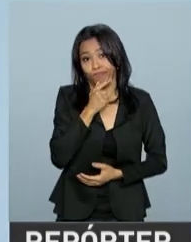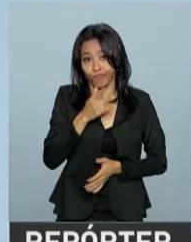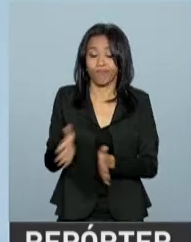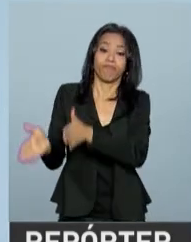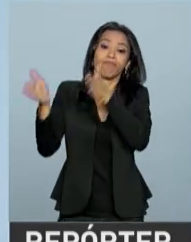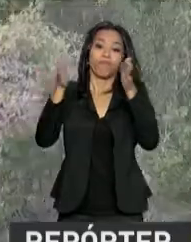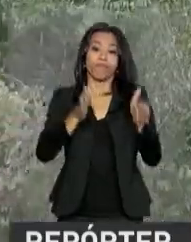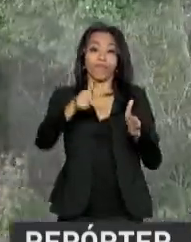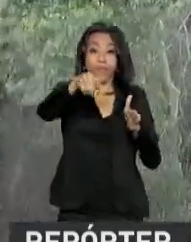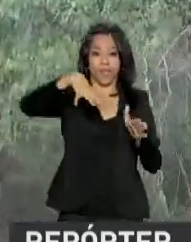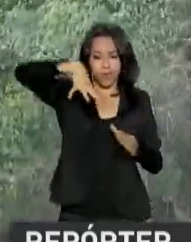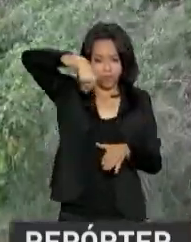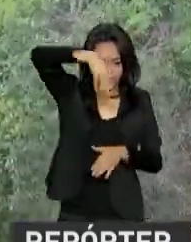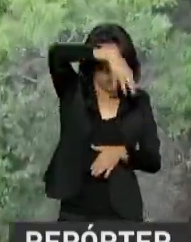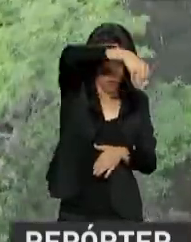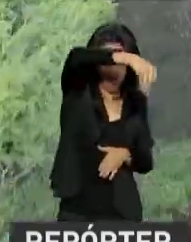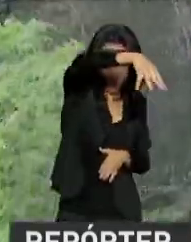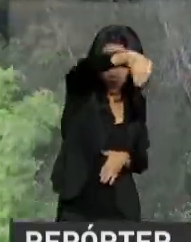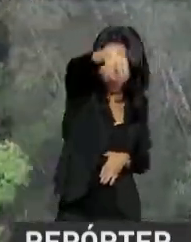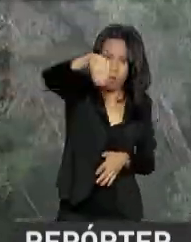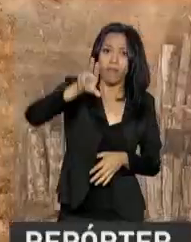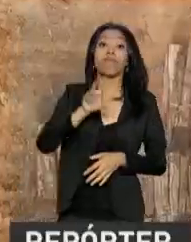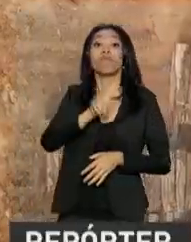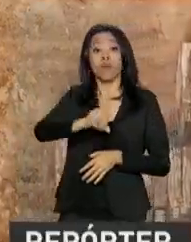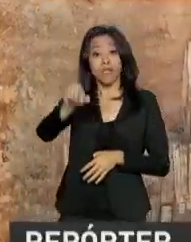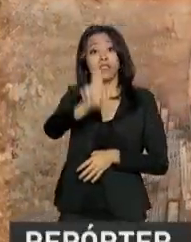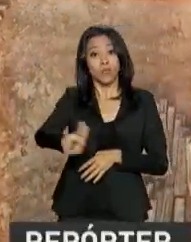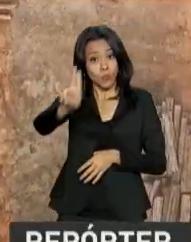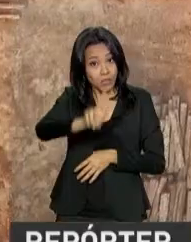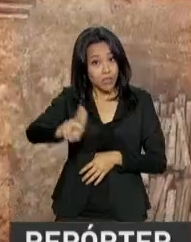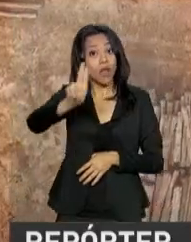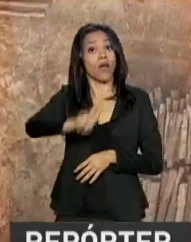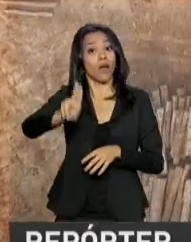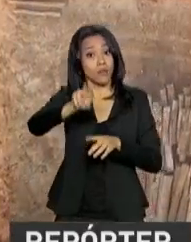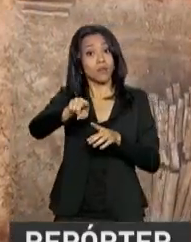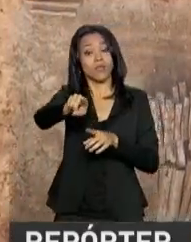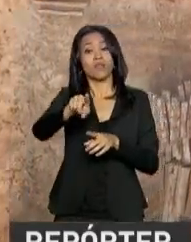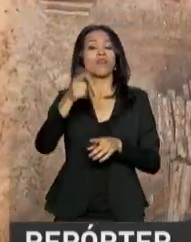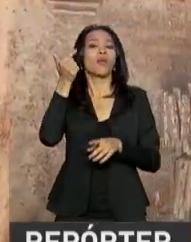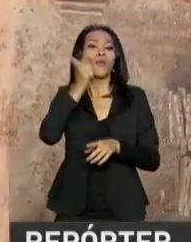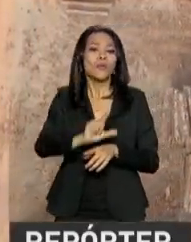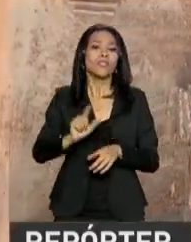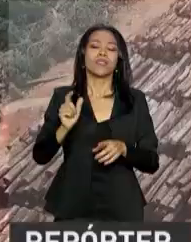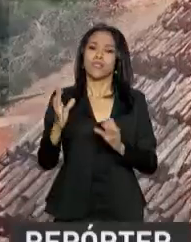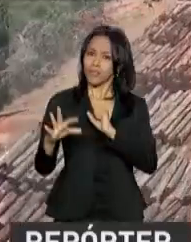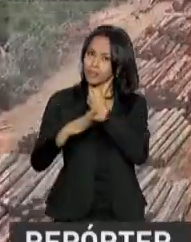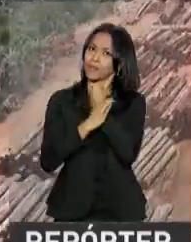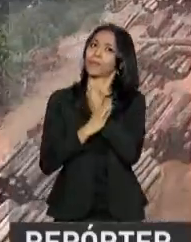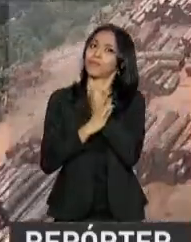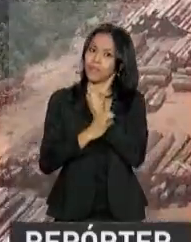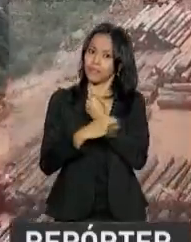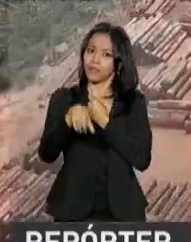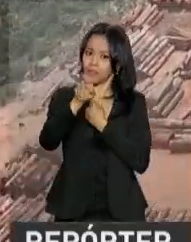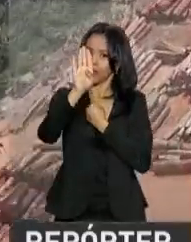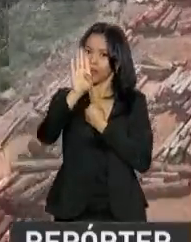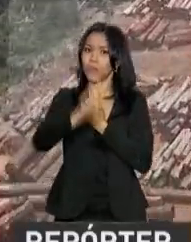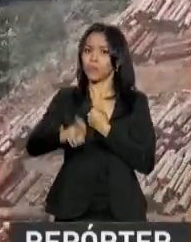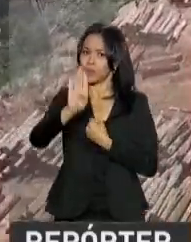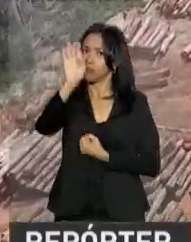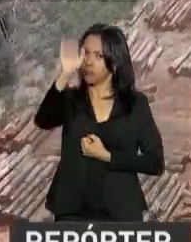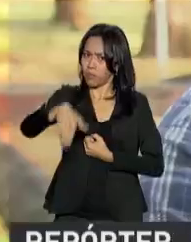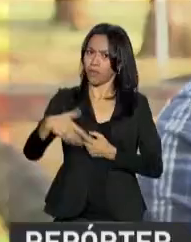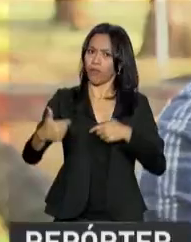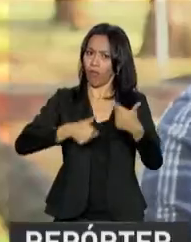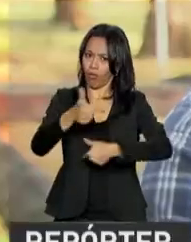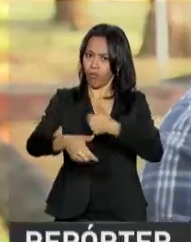pelos drones serão utilizadas juntamente com imagens de satélite e vão conseguir ter segurança de que o manejo ambiental foi bem